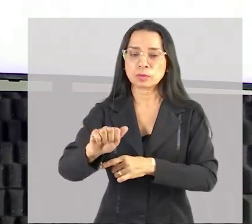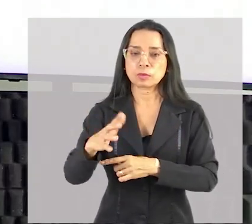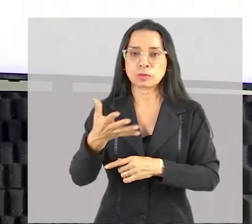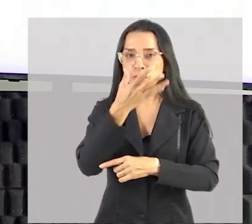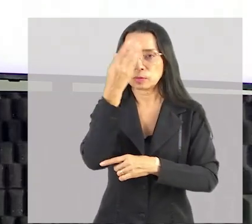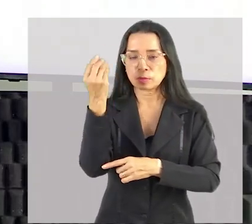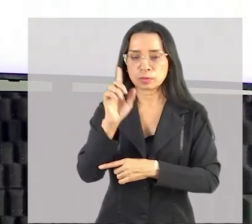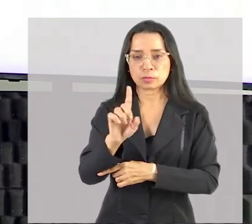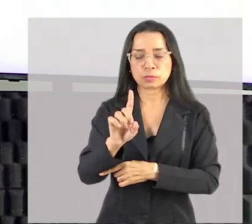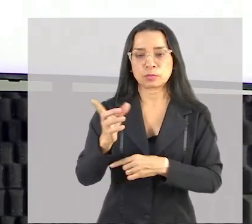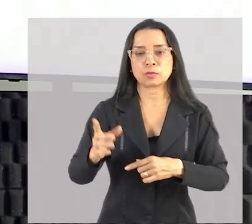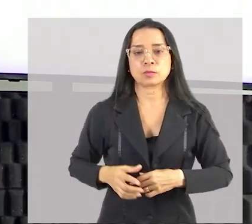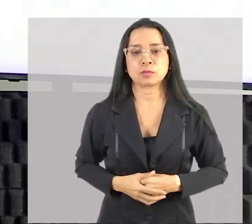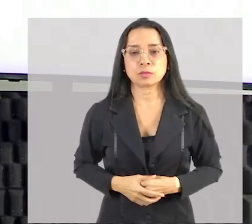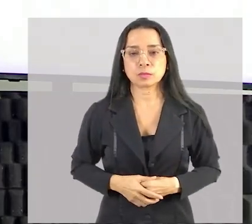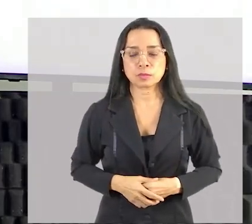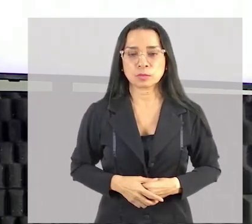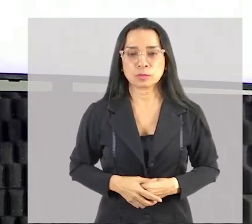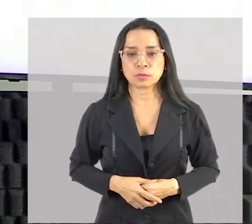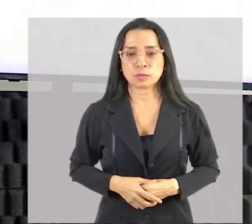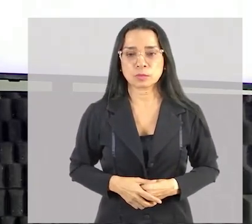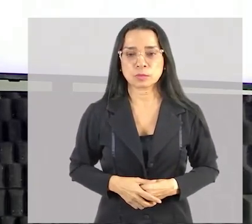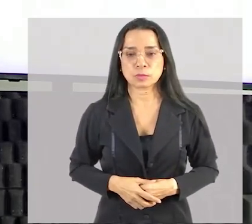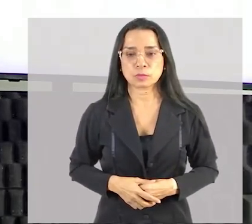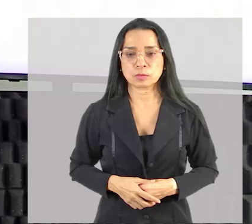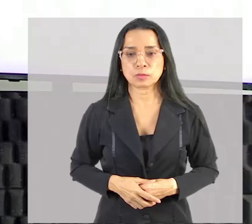Não esquece, não esquece.